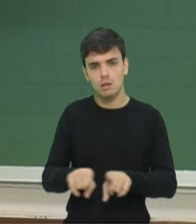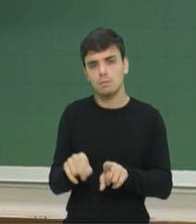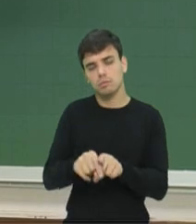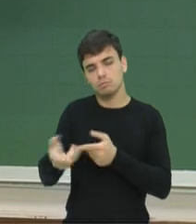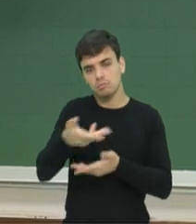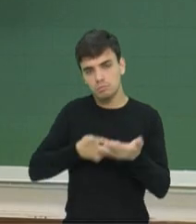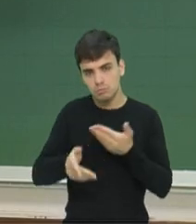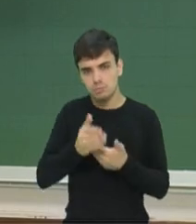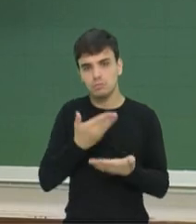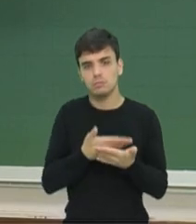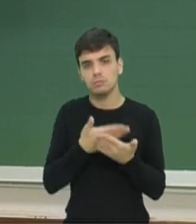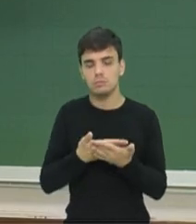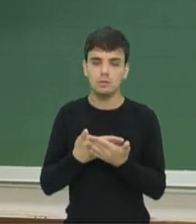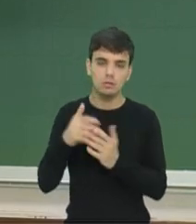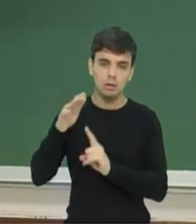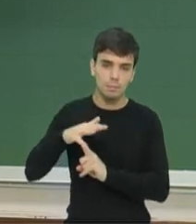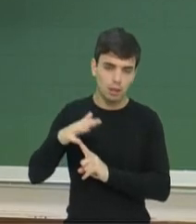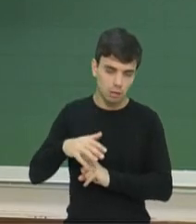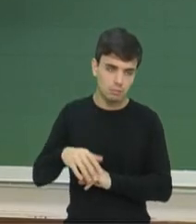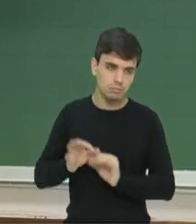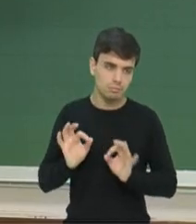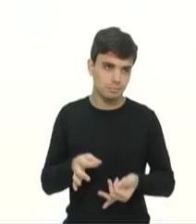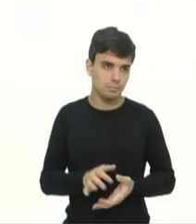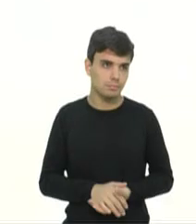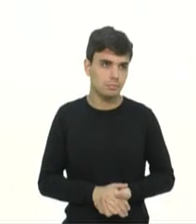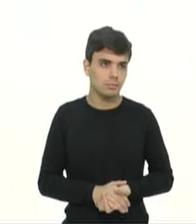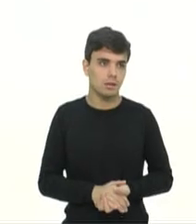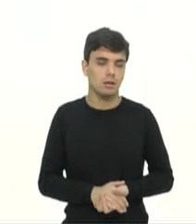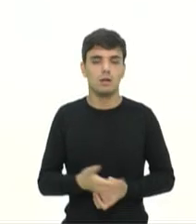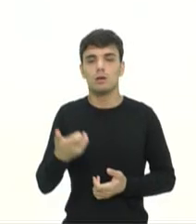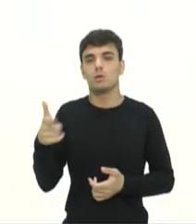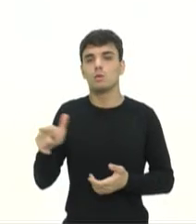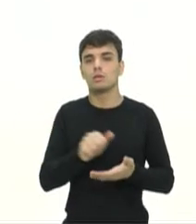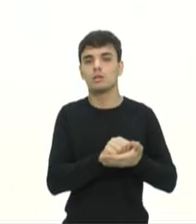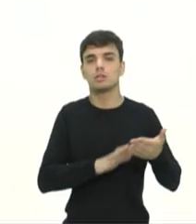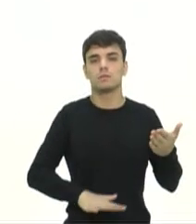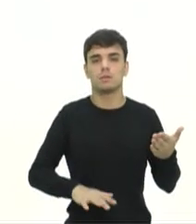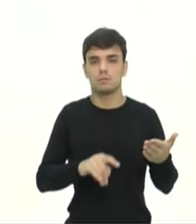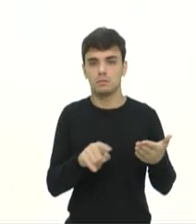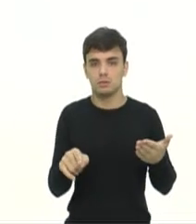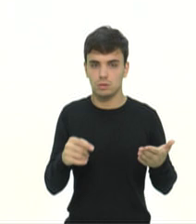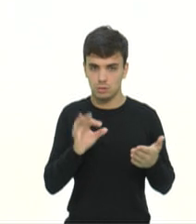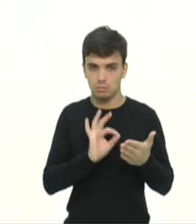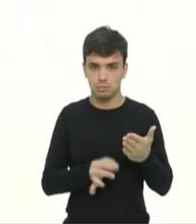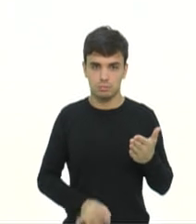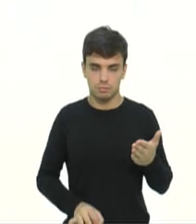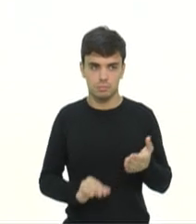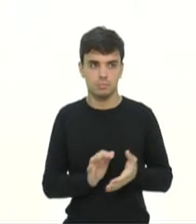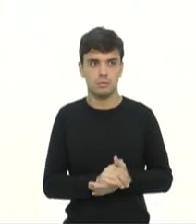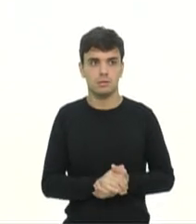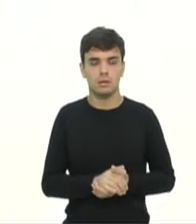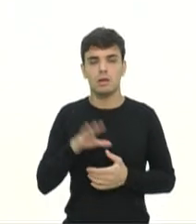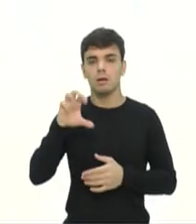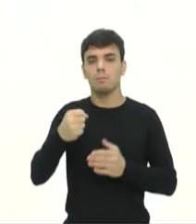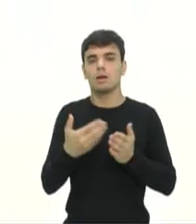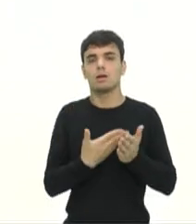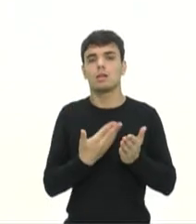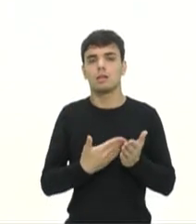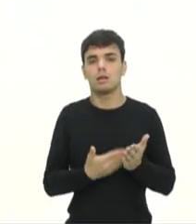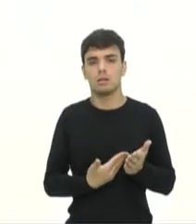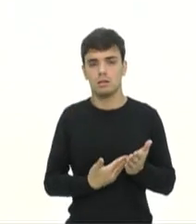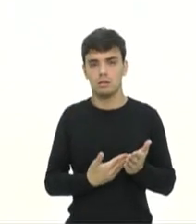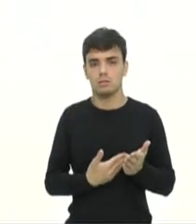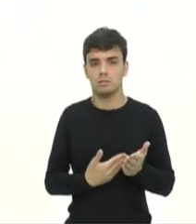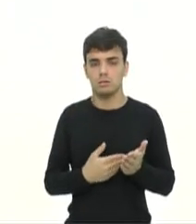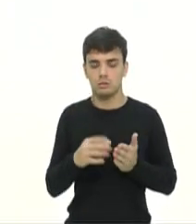Paraná também e respondido a letra C. Mais um exercício, dessa vez exercício descritivo, então pega seu caderno lá, já